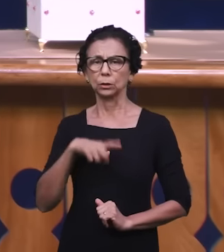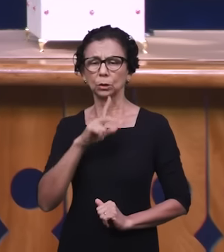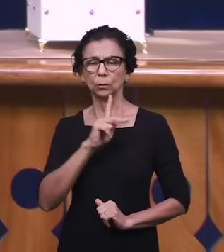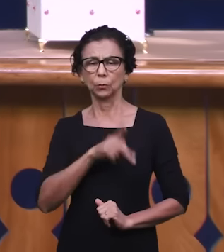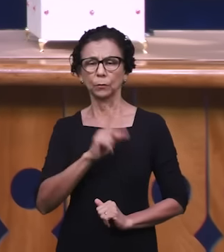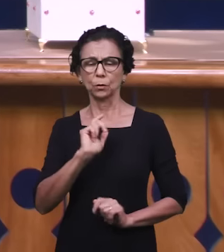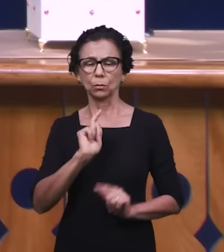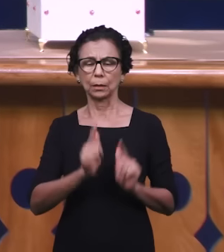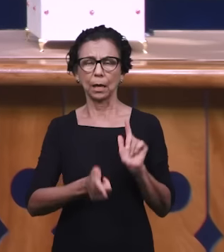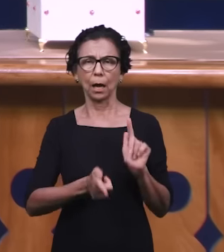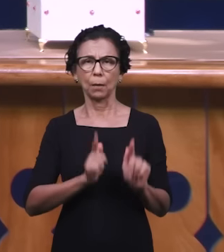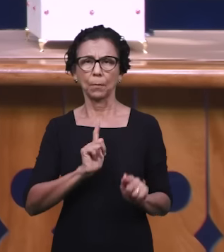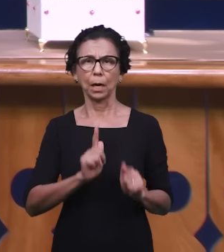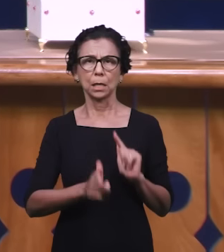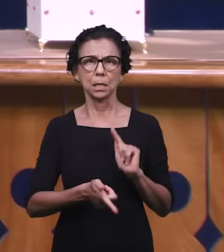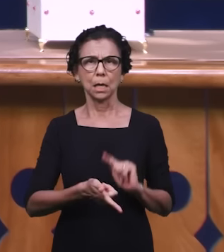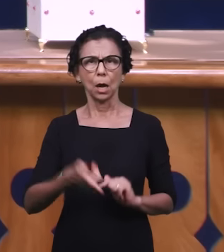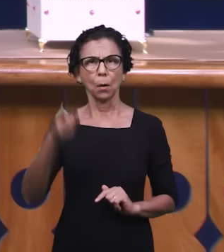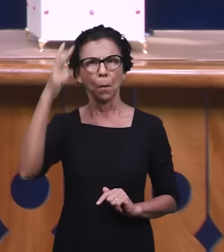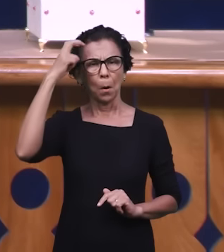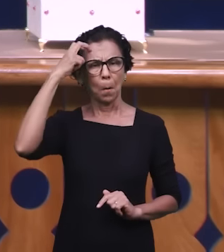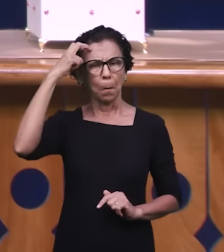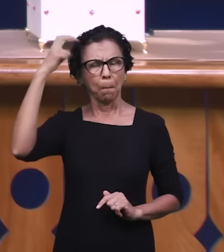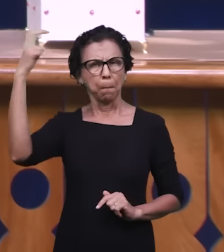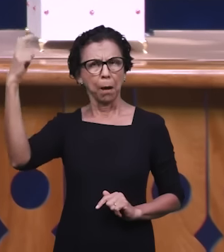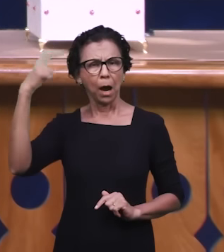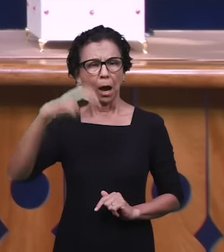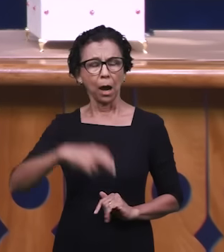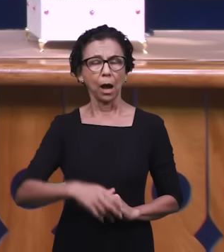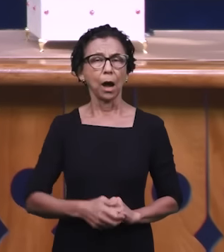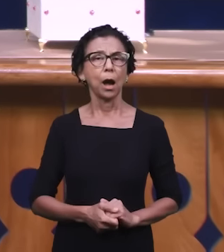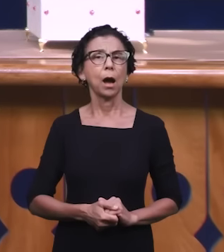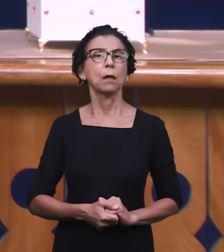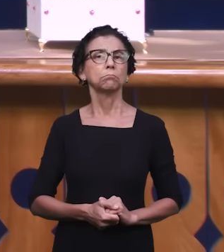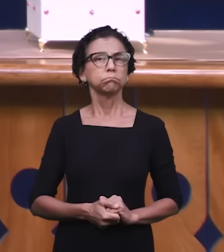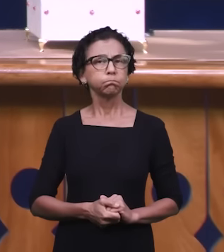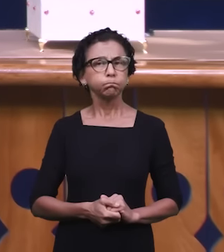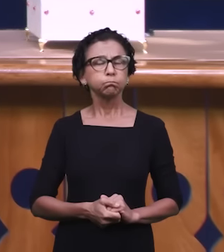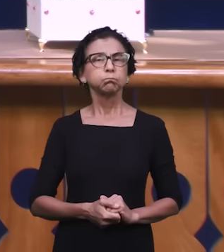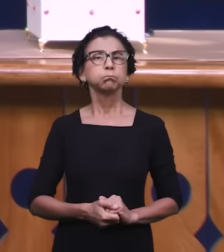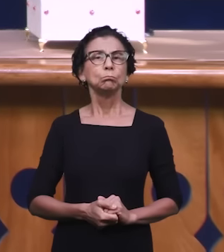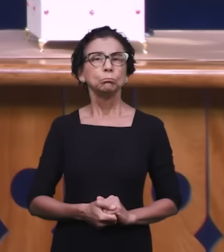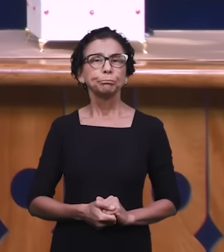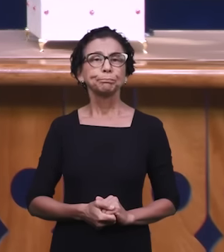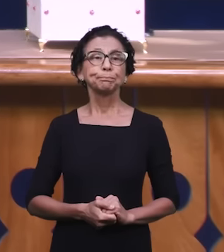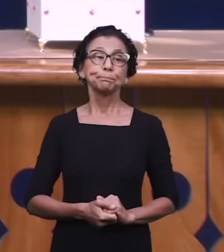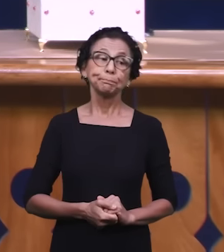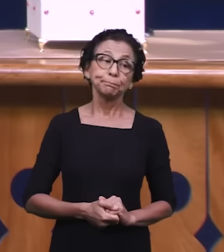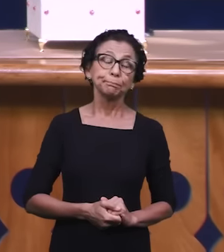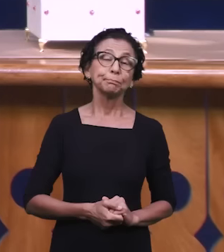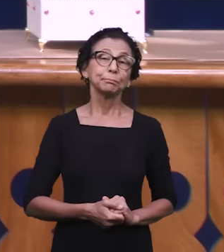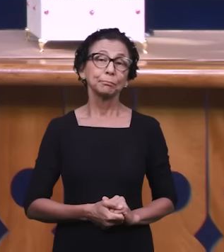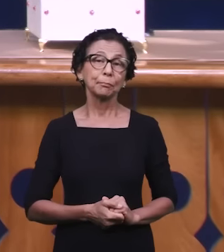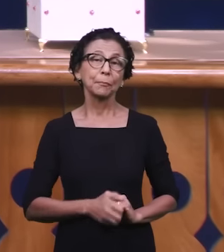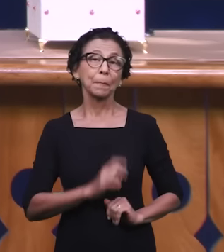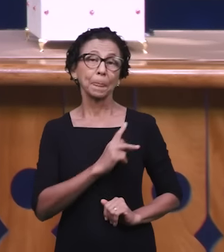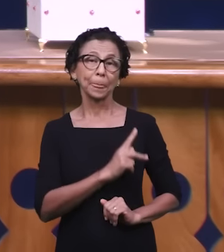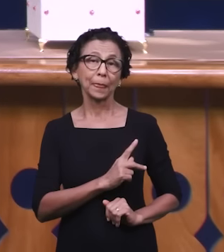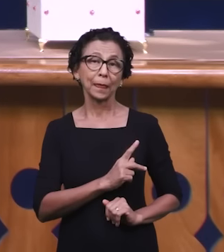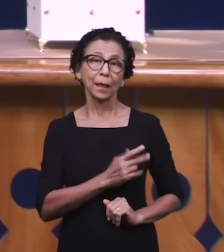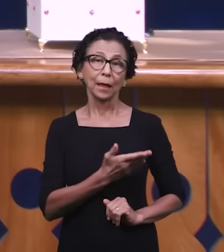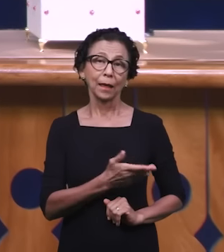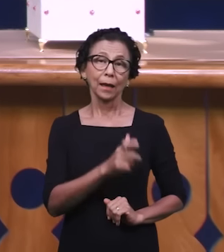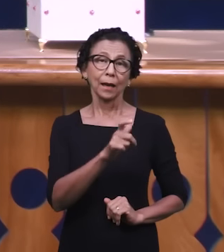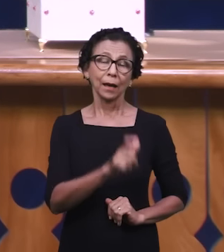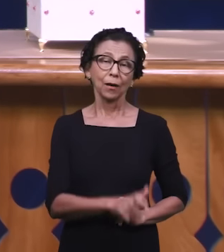né, das Escrituras extraordinário. Mas ele entendeu, por uma operação do Espírito Santo, que na verdade